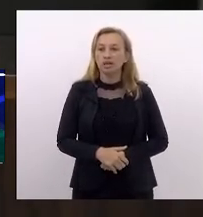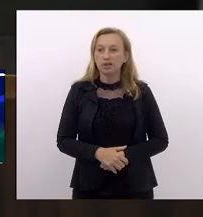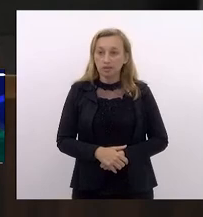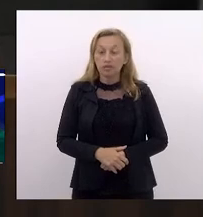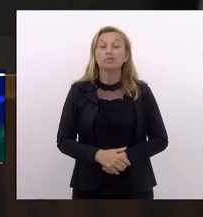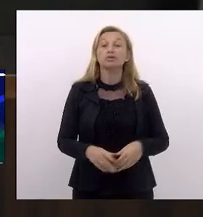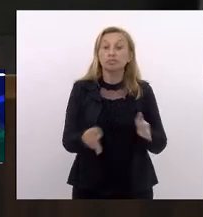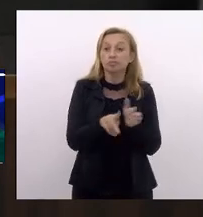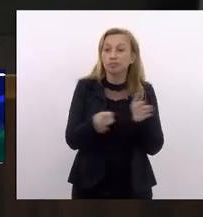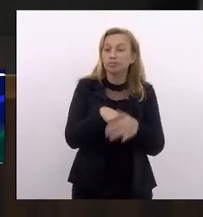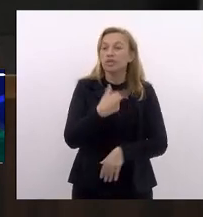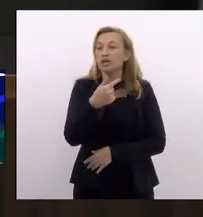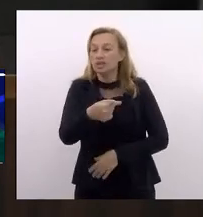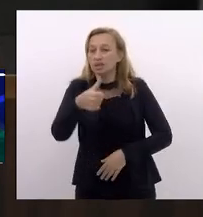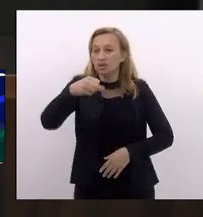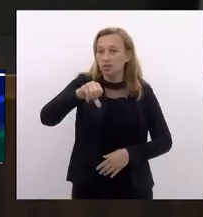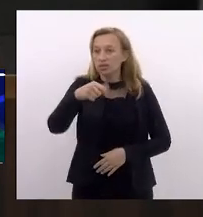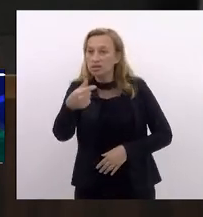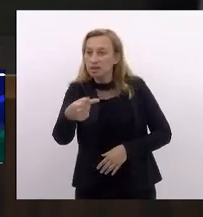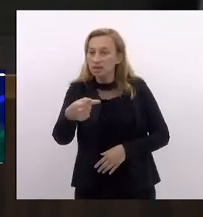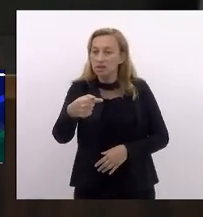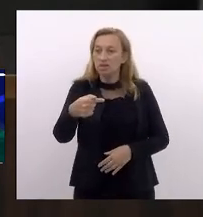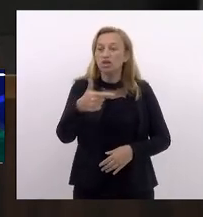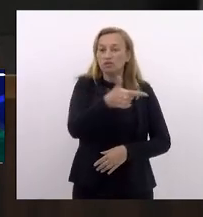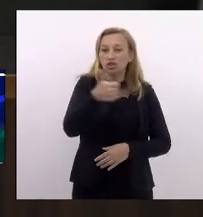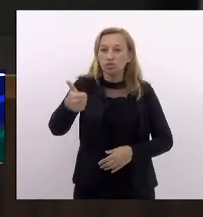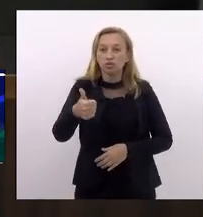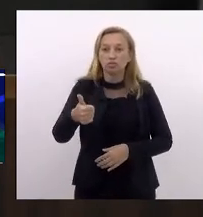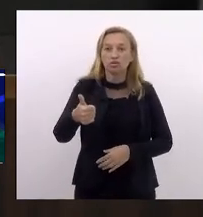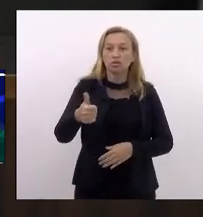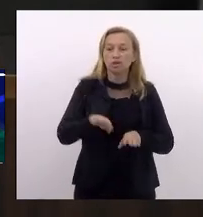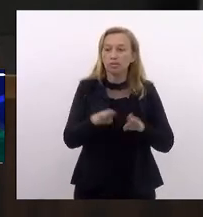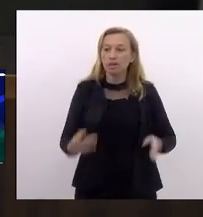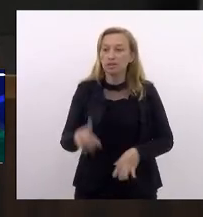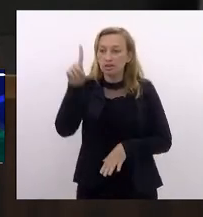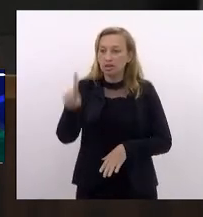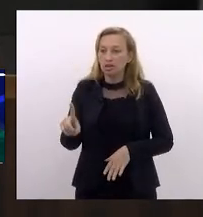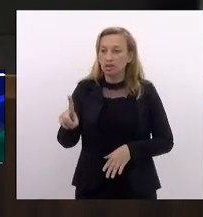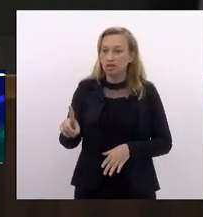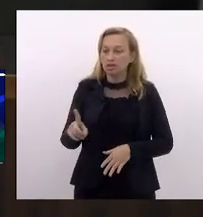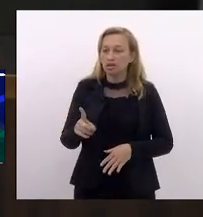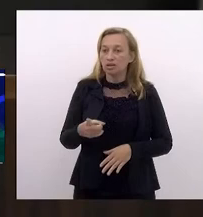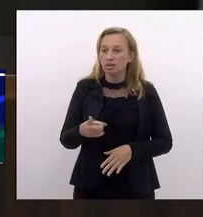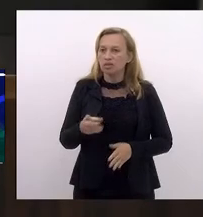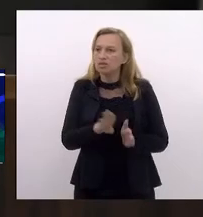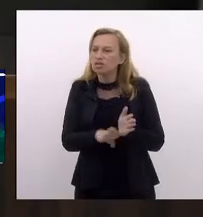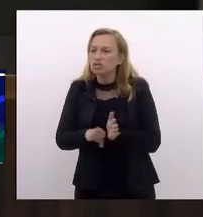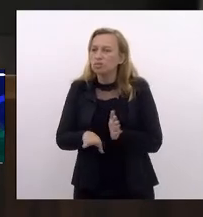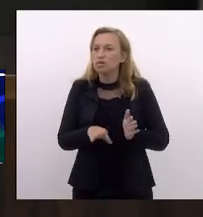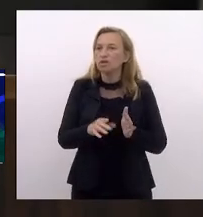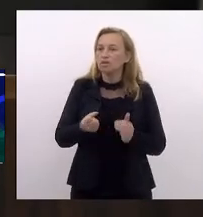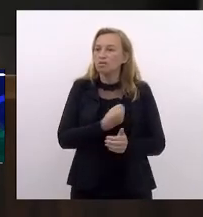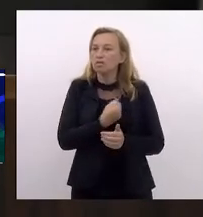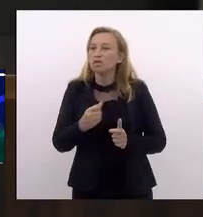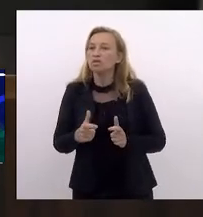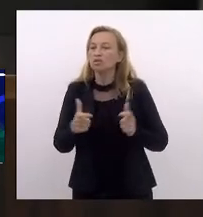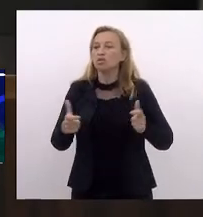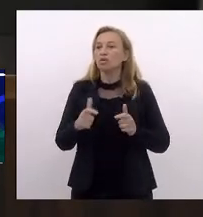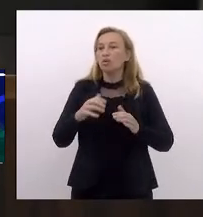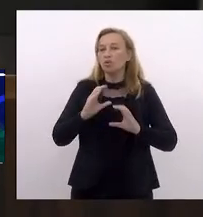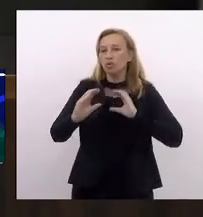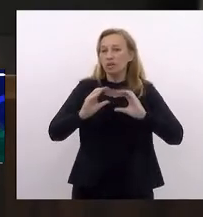pode a solução 7 97 21 de novembro da mesa diretora que sem aumento de despesa que a coordenadoria de comunicação